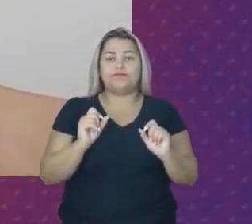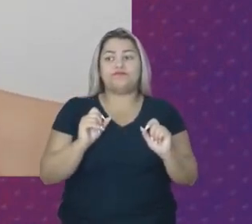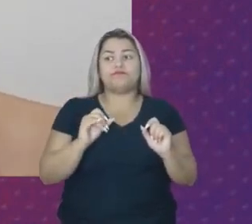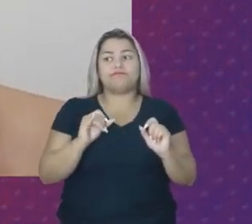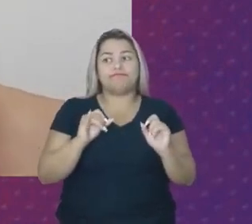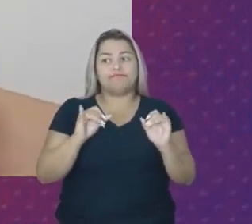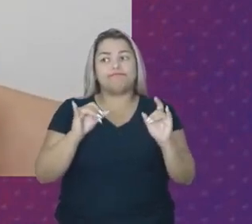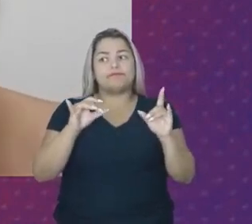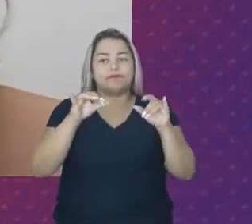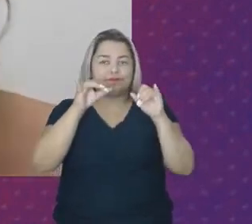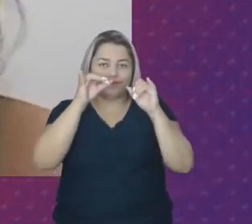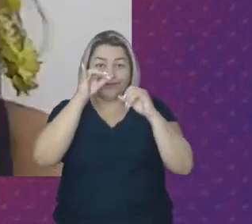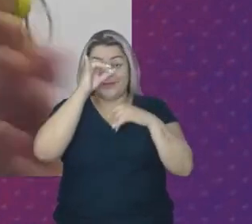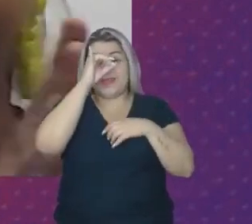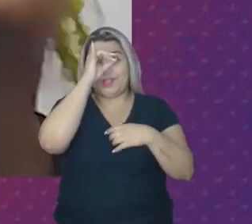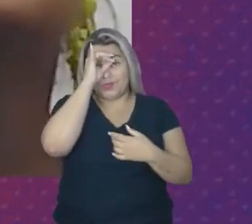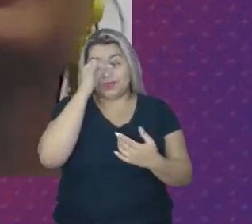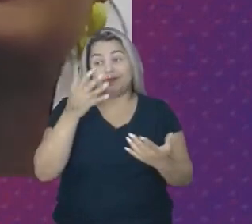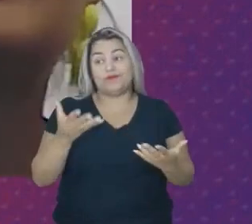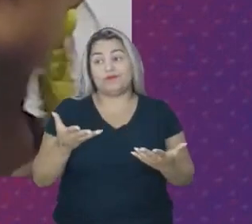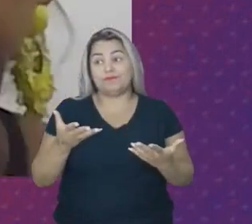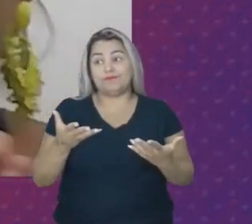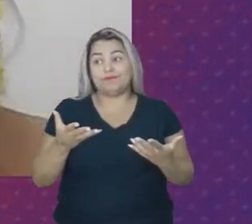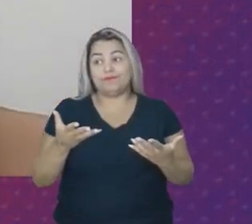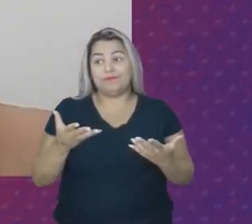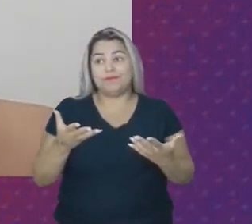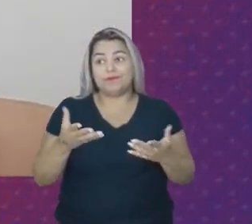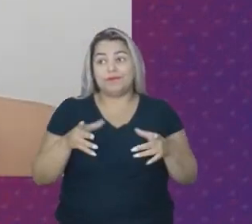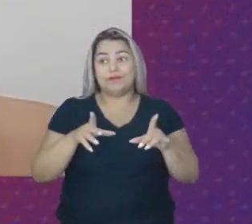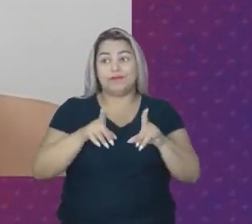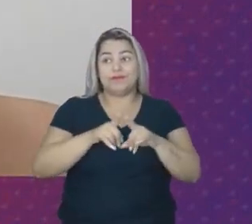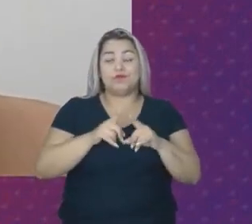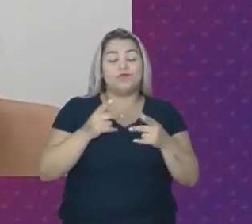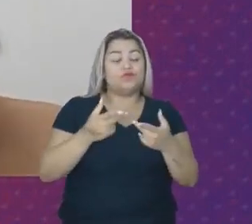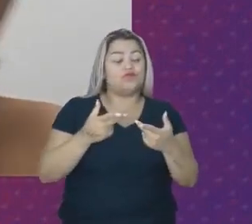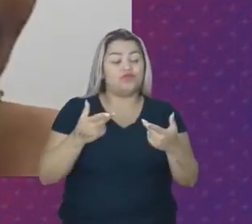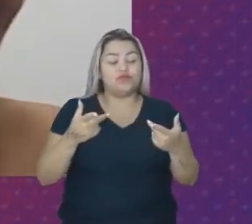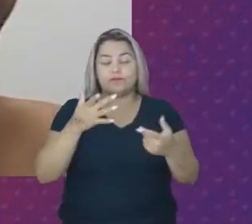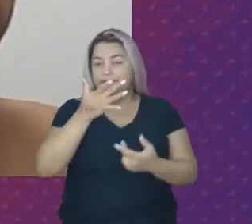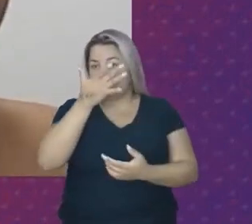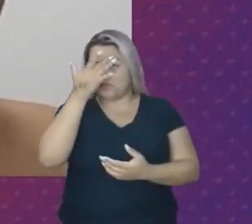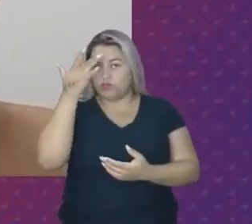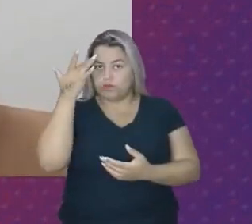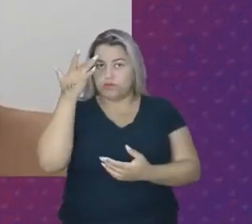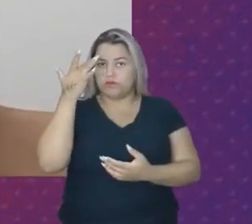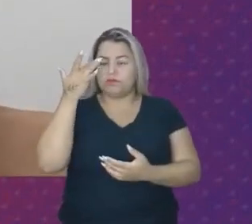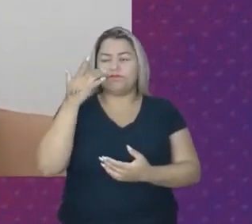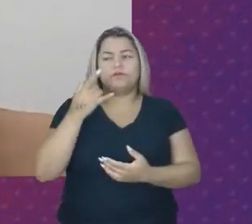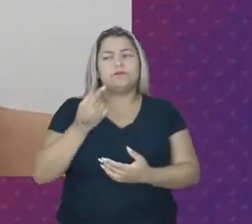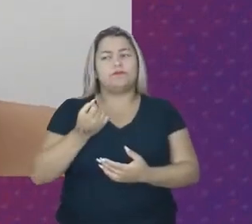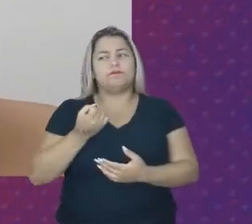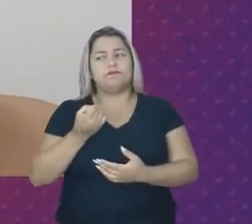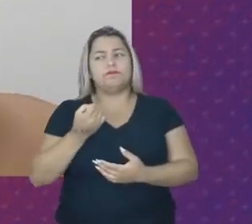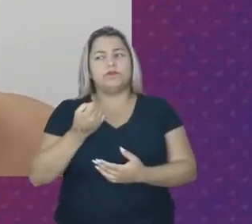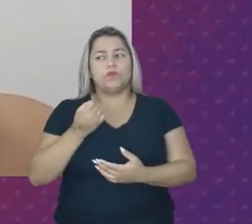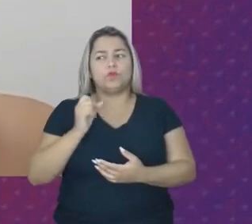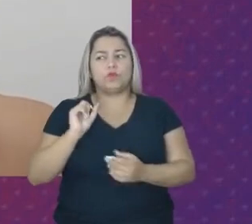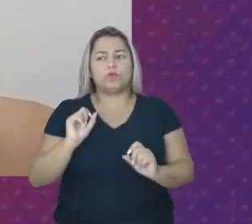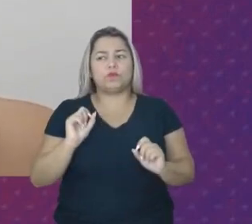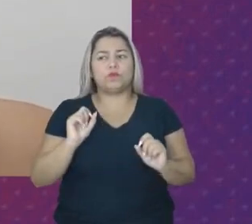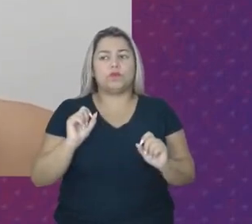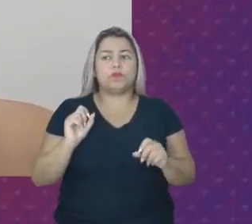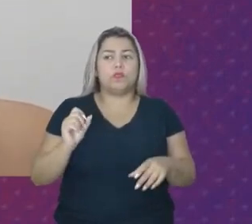inocente demais. Acho que a política exige da gente também um pouquinho de malícia. E dentro